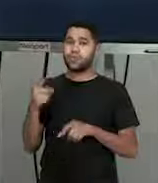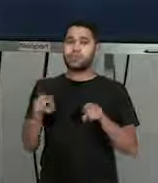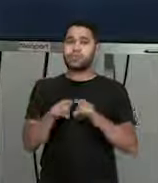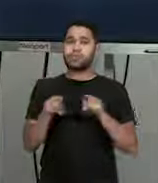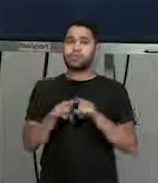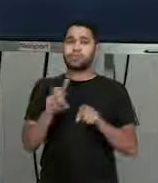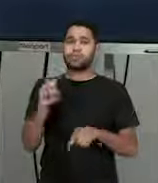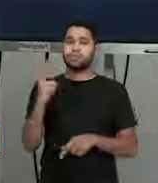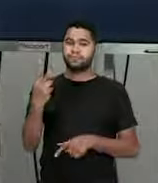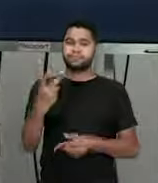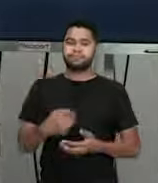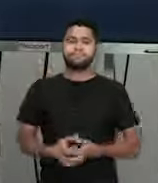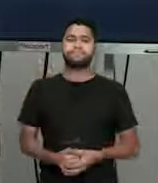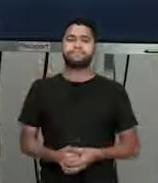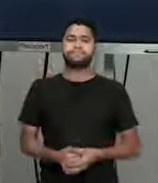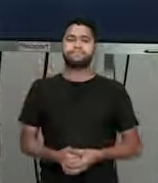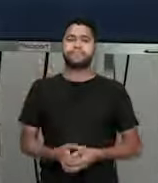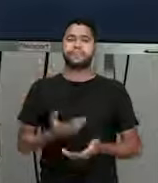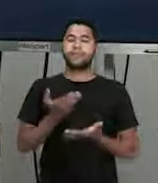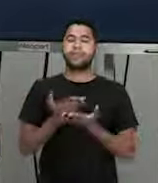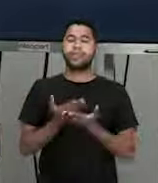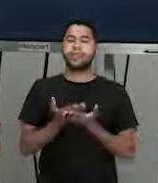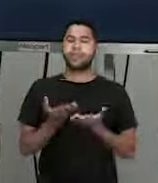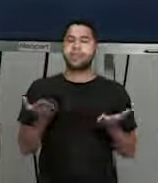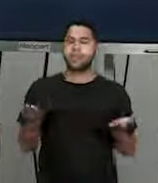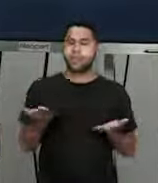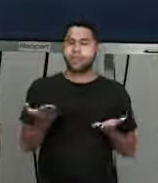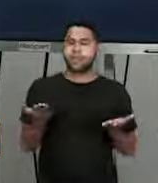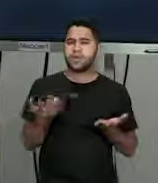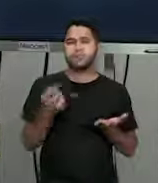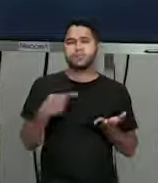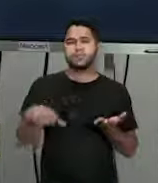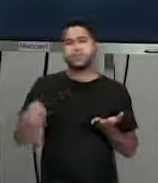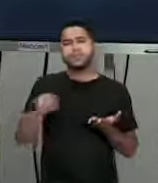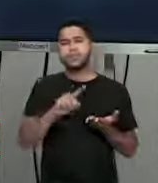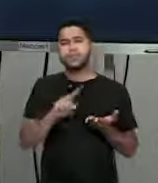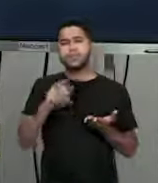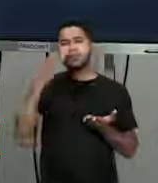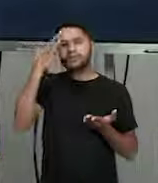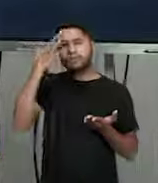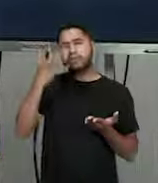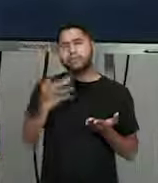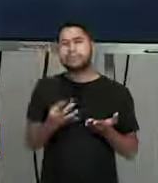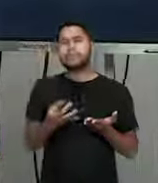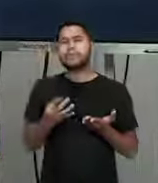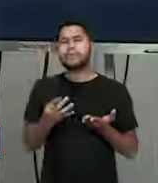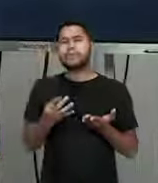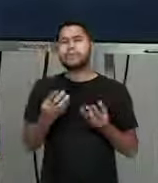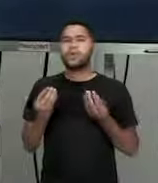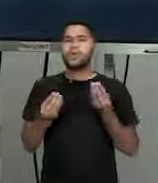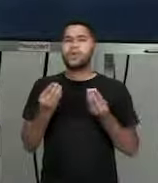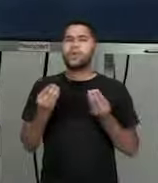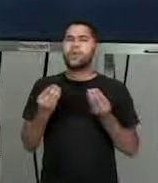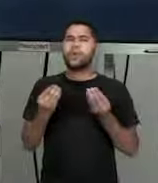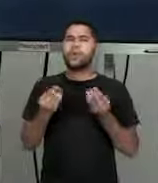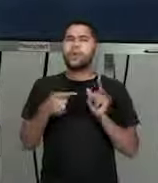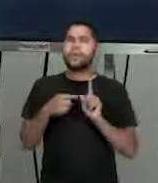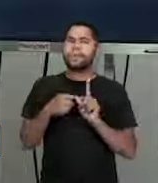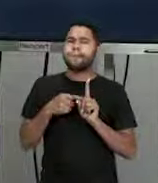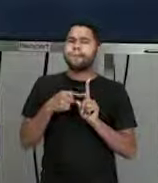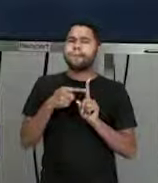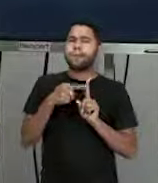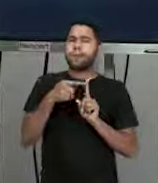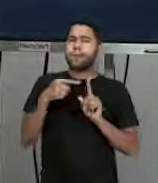2. Na aula de hoje, vamos entender o calor como uma forma